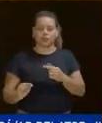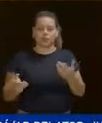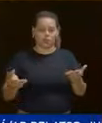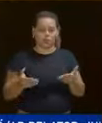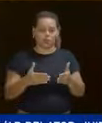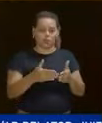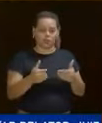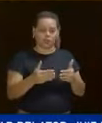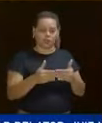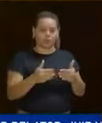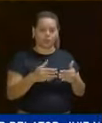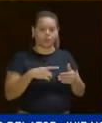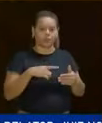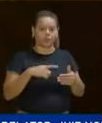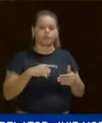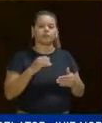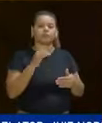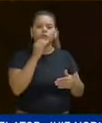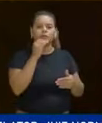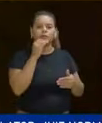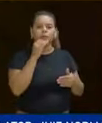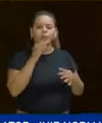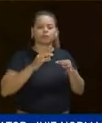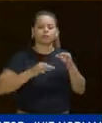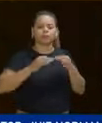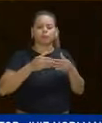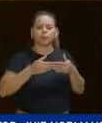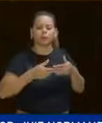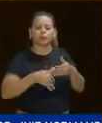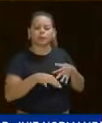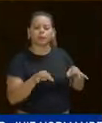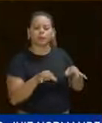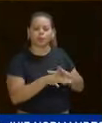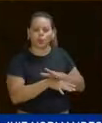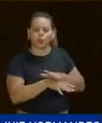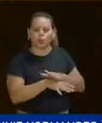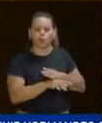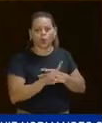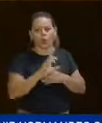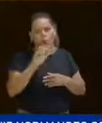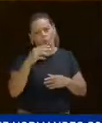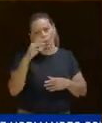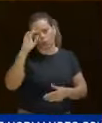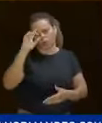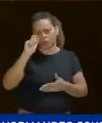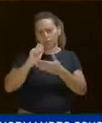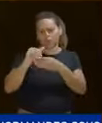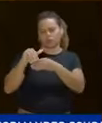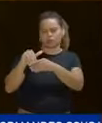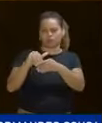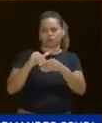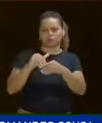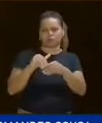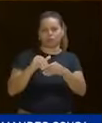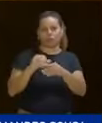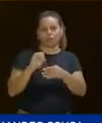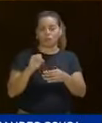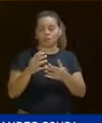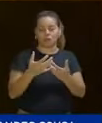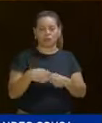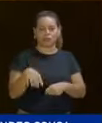tinha o trânsito em julgado do acórdão, também não coube, foi indeferido. Tá?